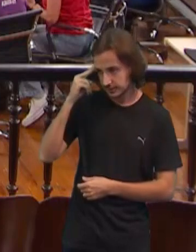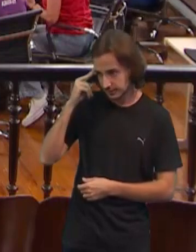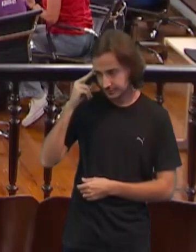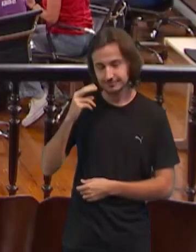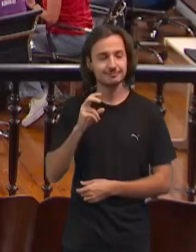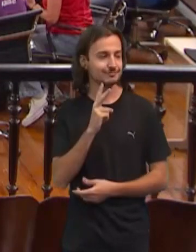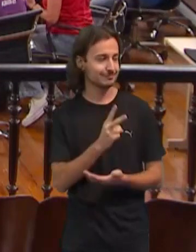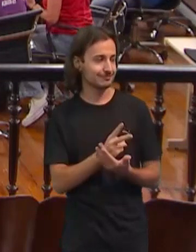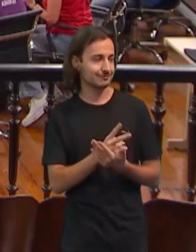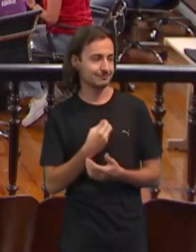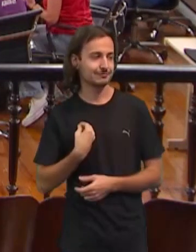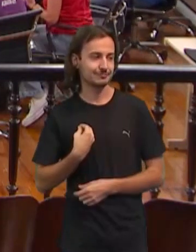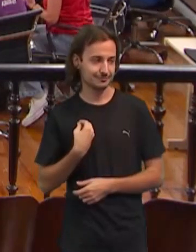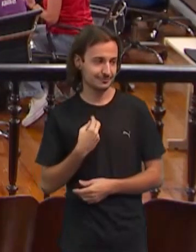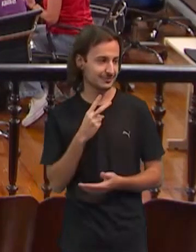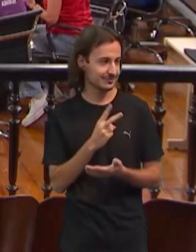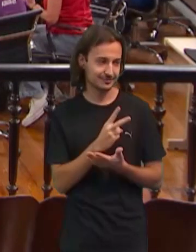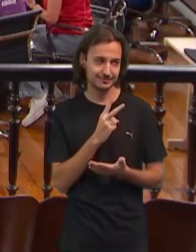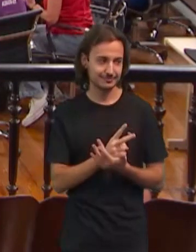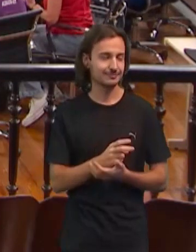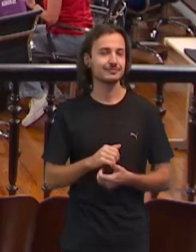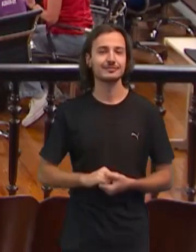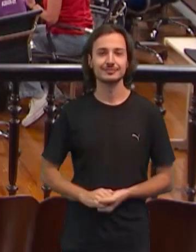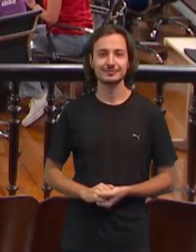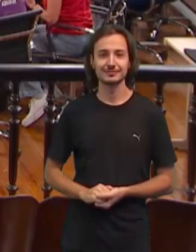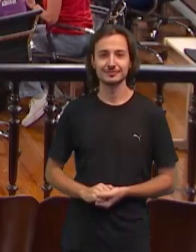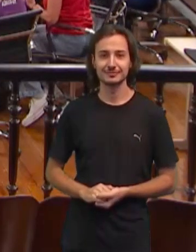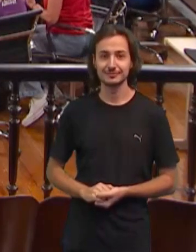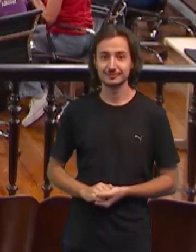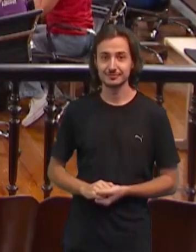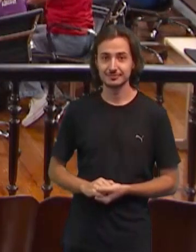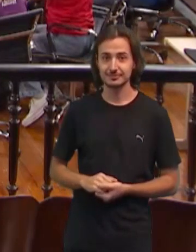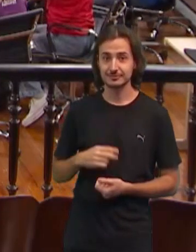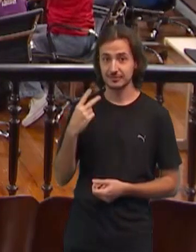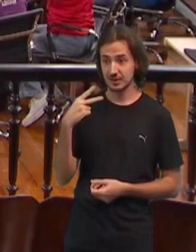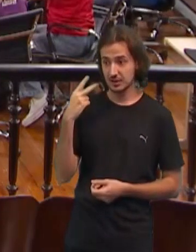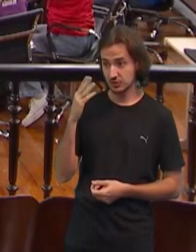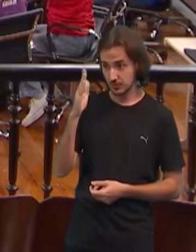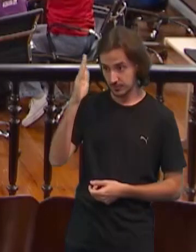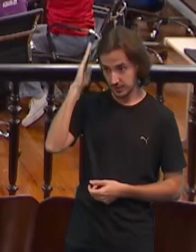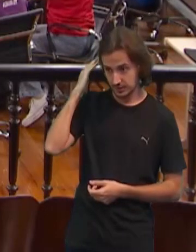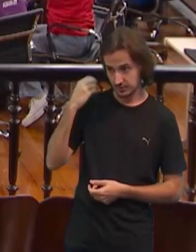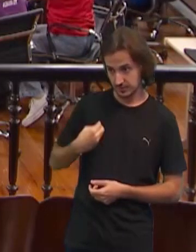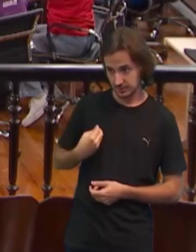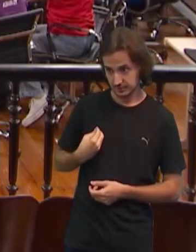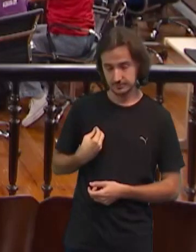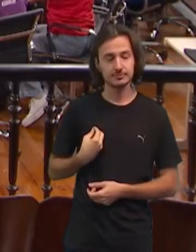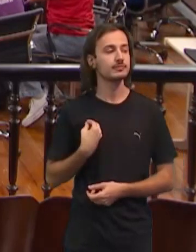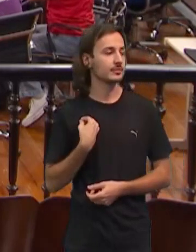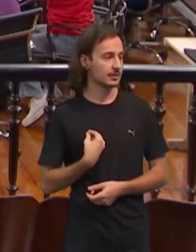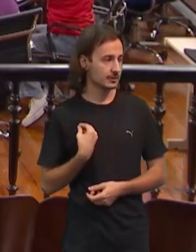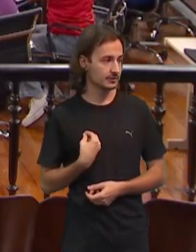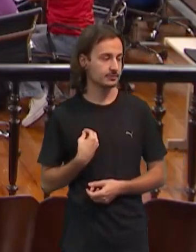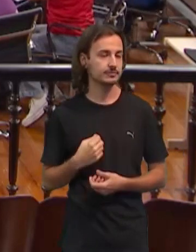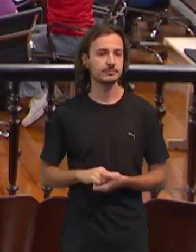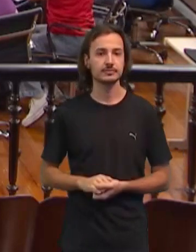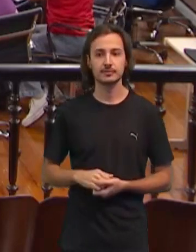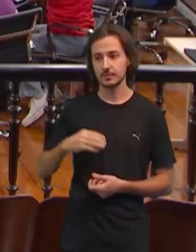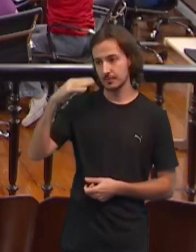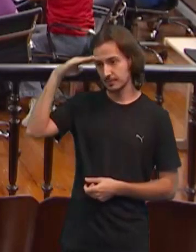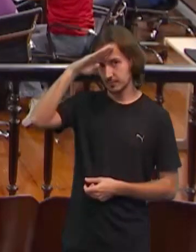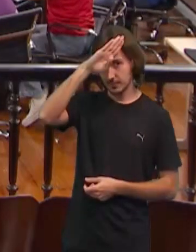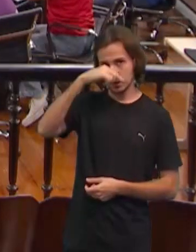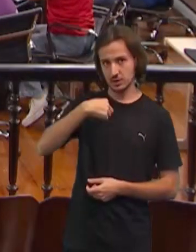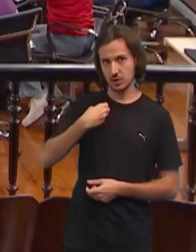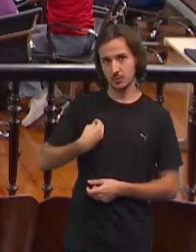presente, presente sempre, excelência. Oh, gostei. Vereador presidente Pardal. Presente, excelência. Vereador Marlon Siqueira presente. Acordo